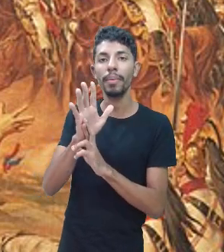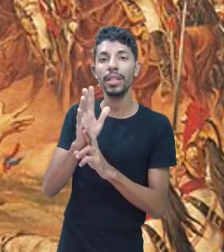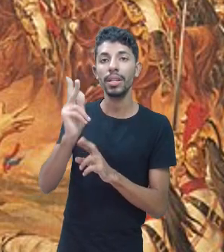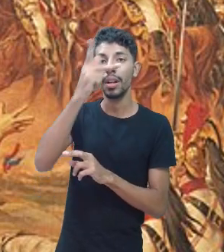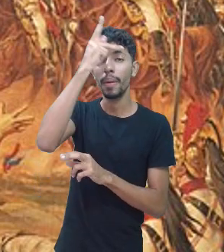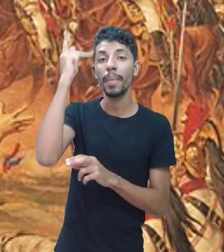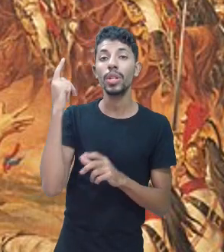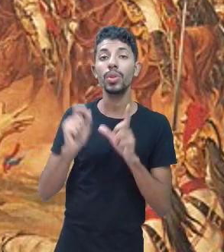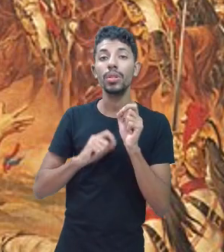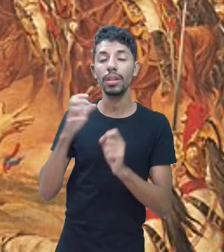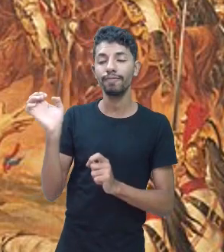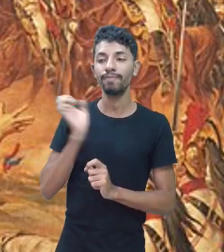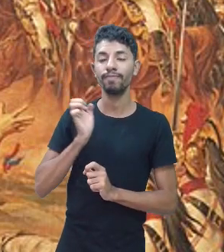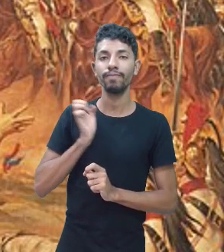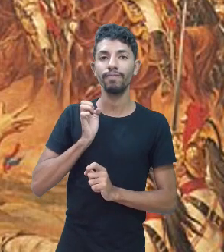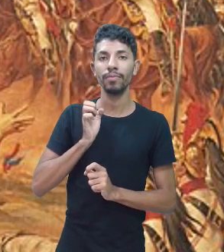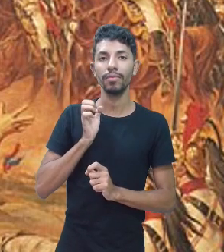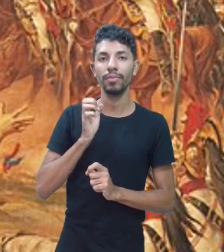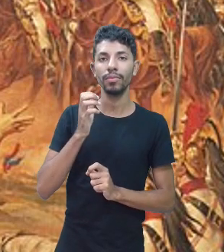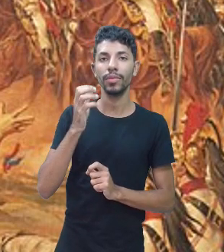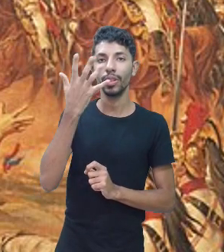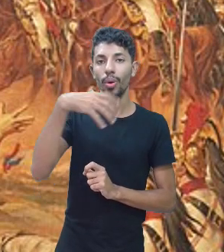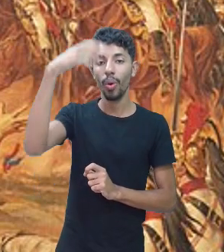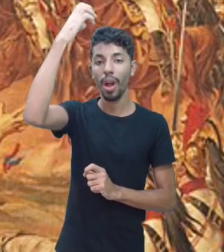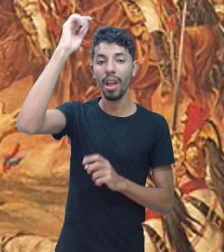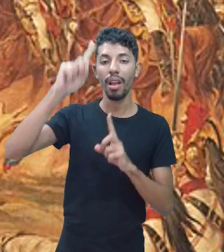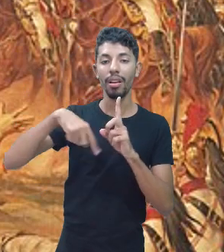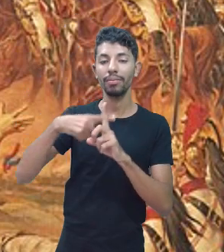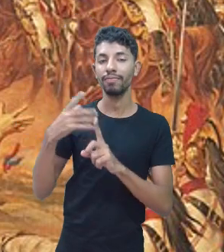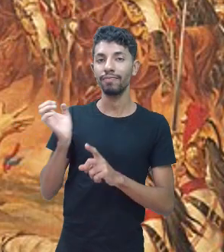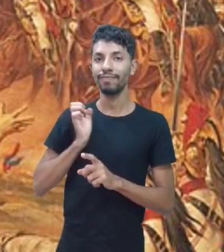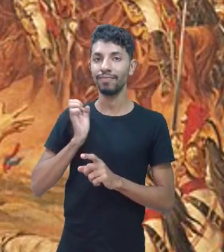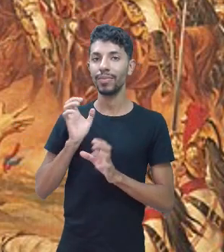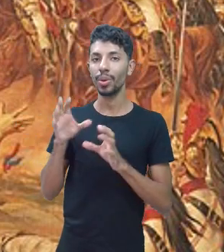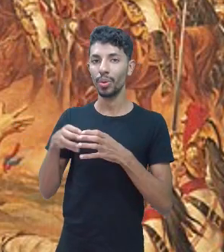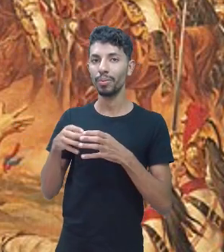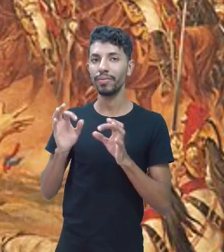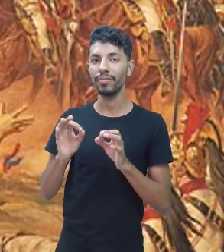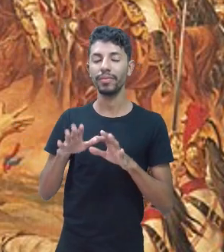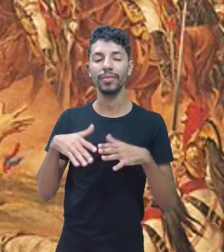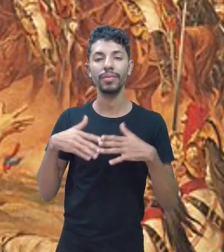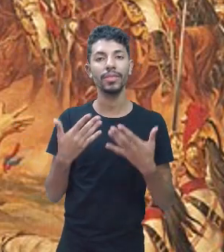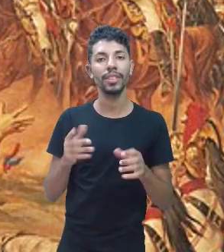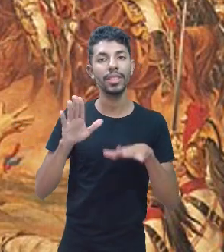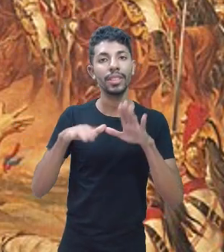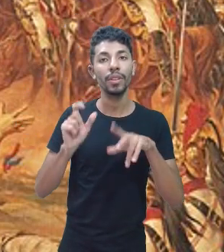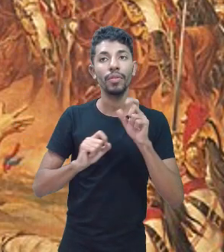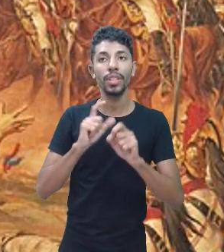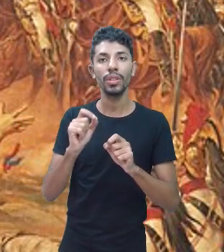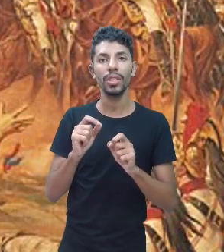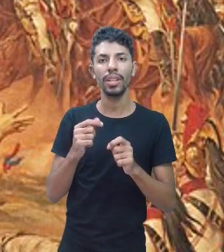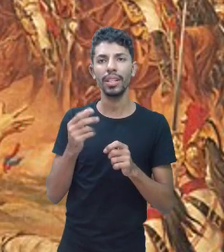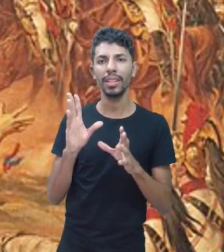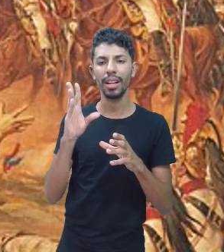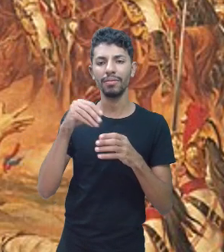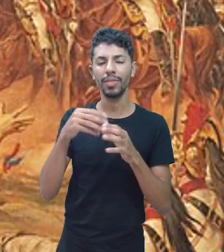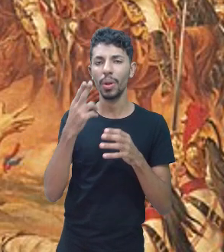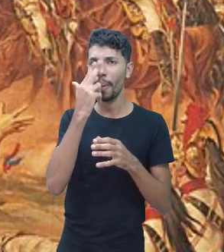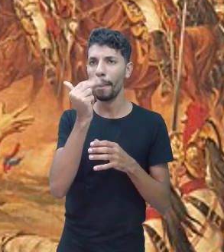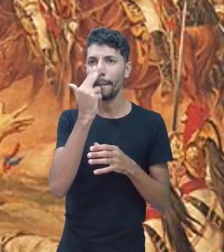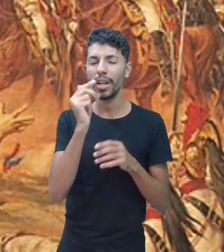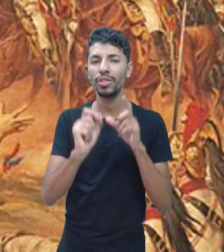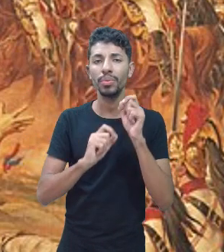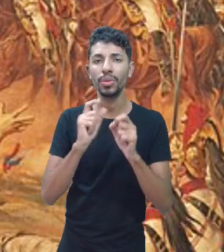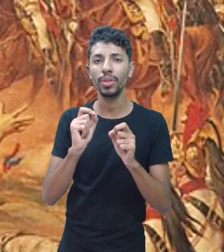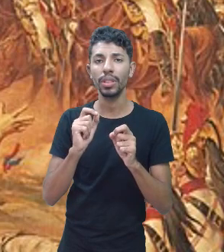que estão acompanhando o rei nesse momento da independência. Talvez porque ele está no mesmo patamar, não é, do